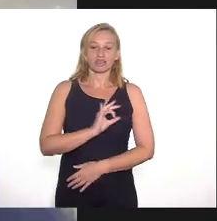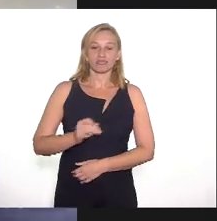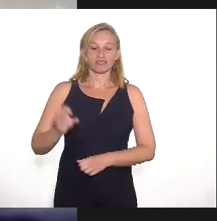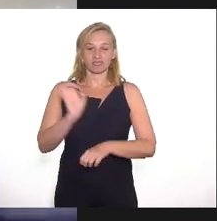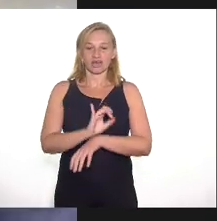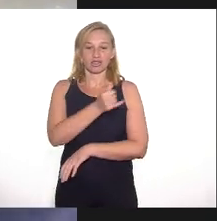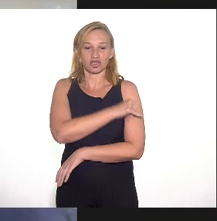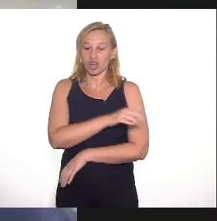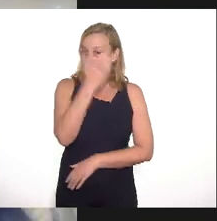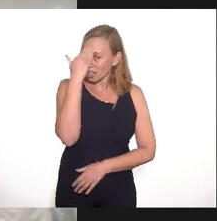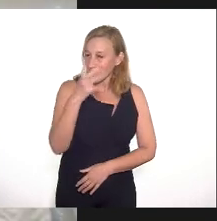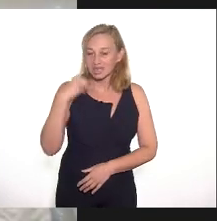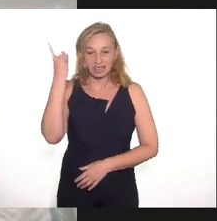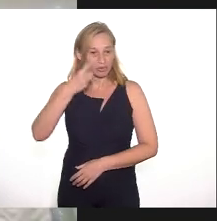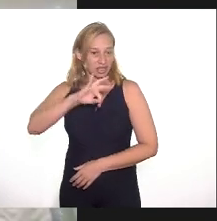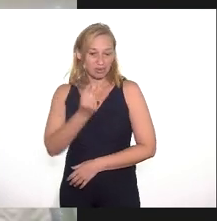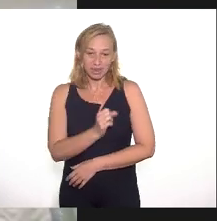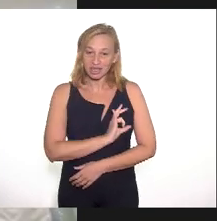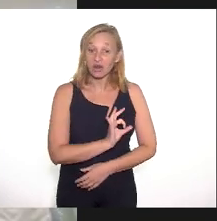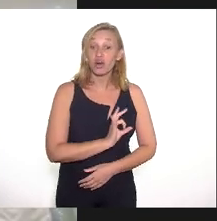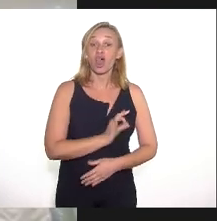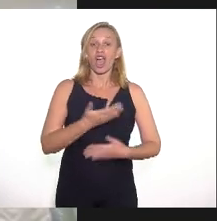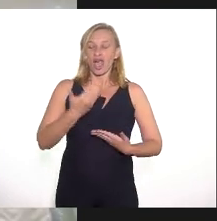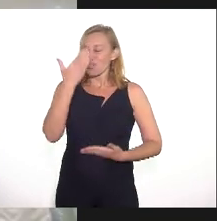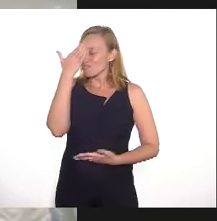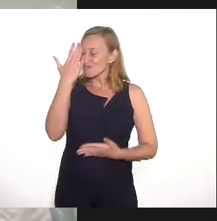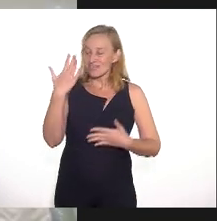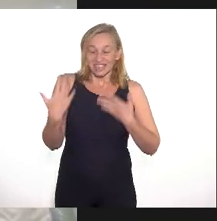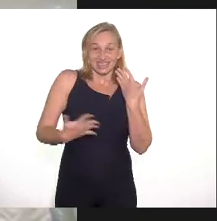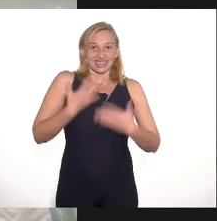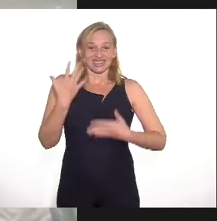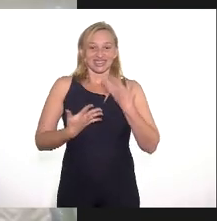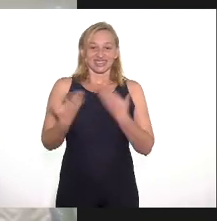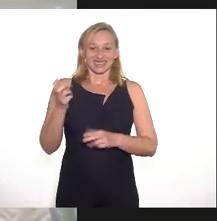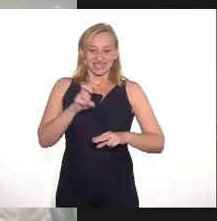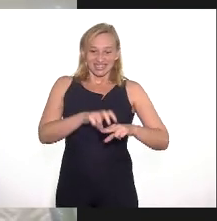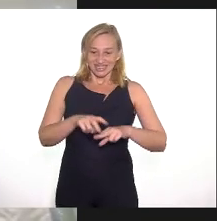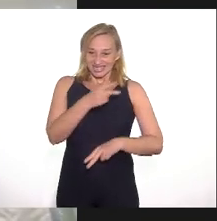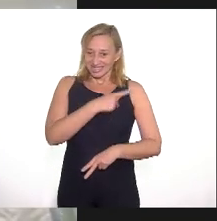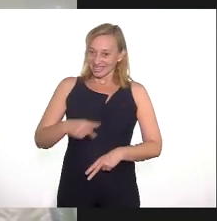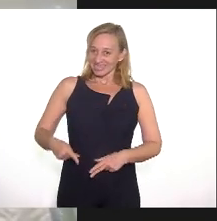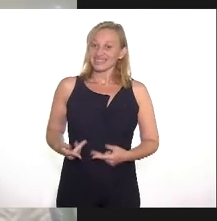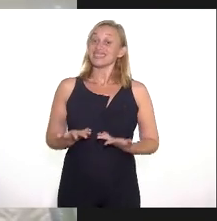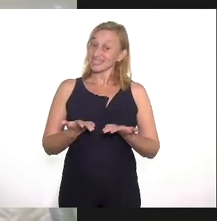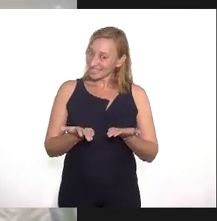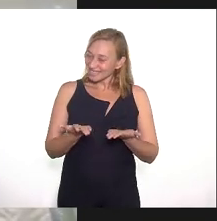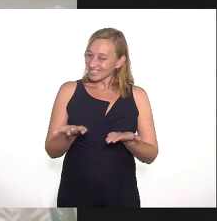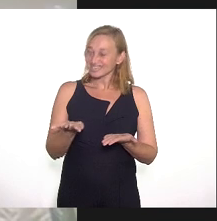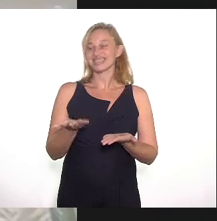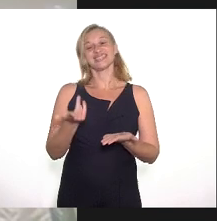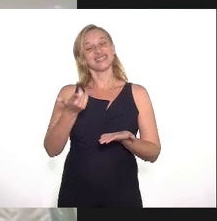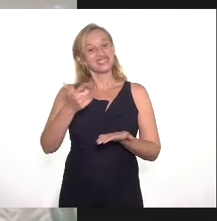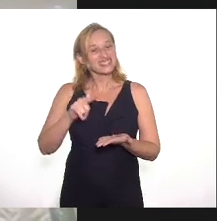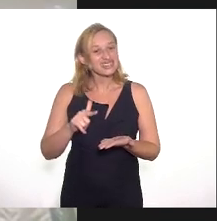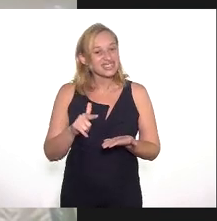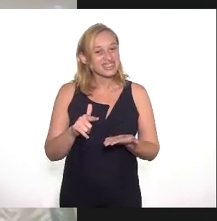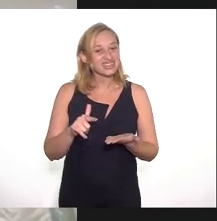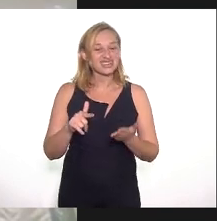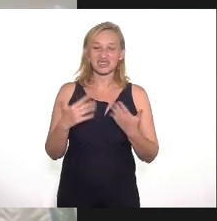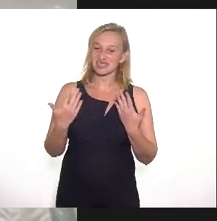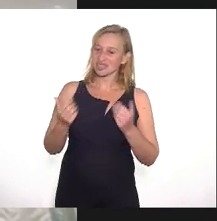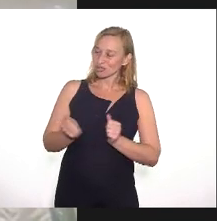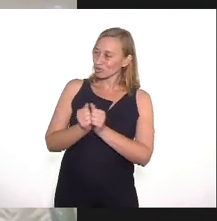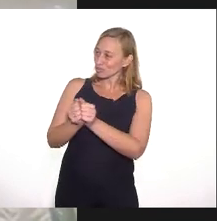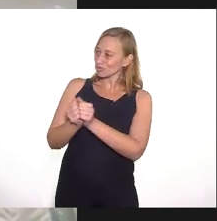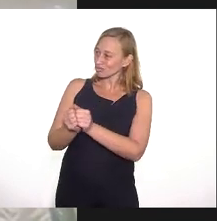obrigado, deputada Marta Rocha. É sempre um prazer vê-la presidindo essa sessão e, mais do que isso, ombrear ao lado de